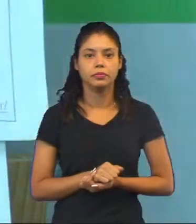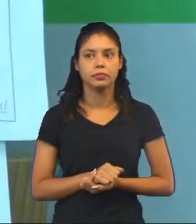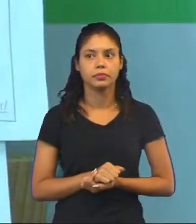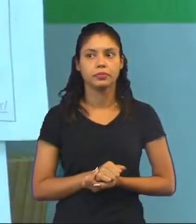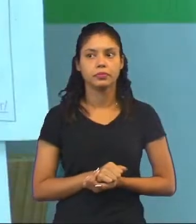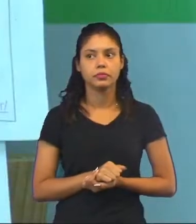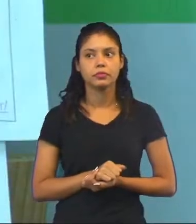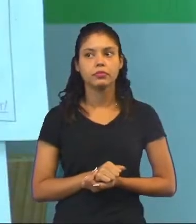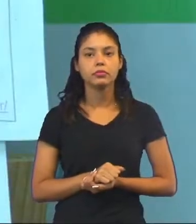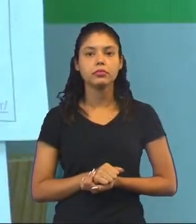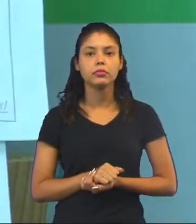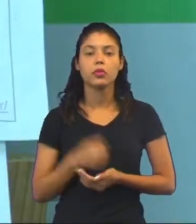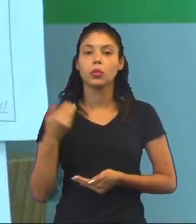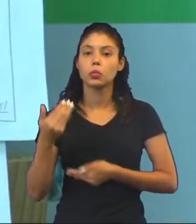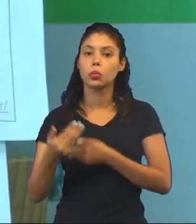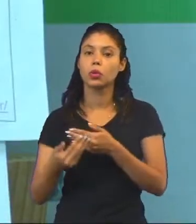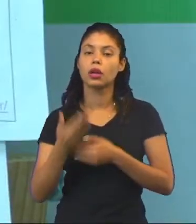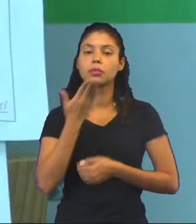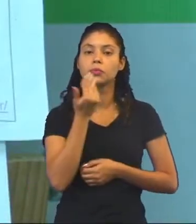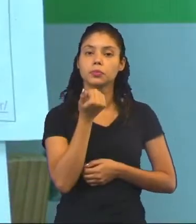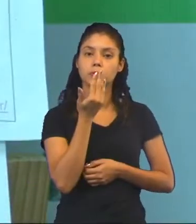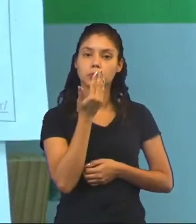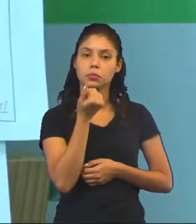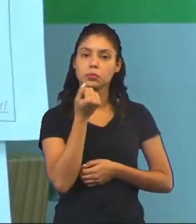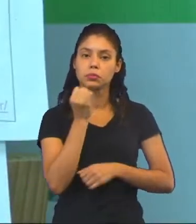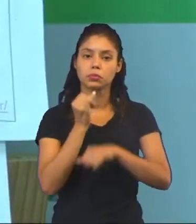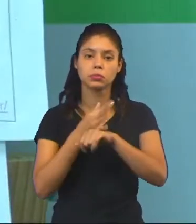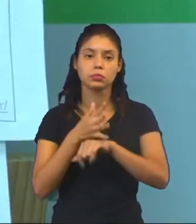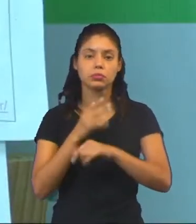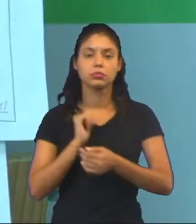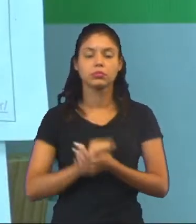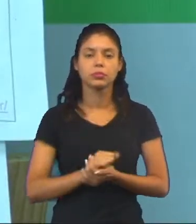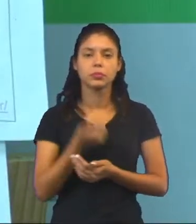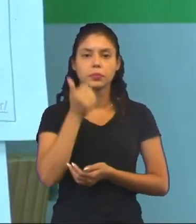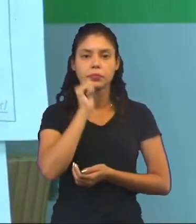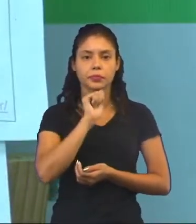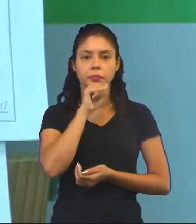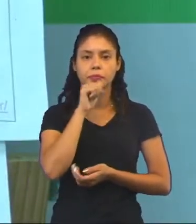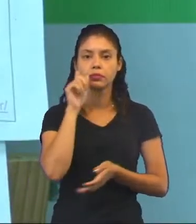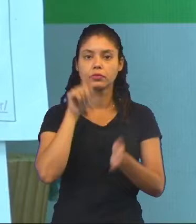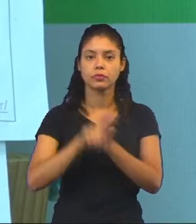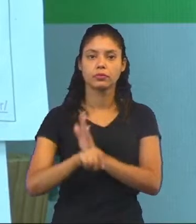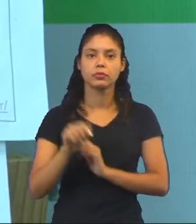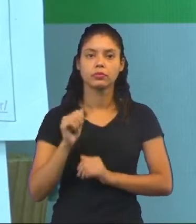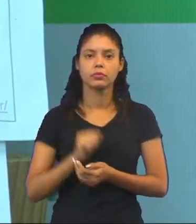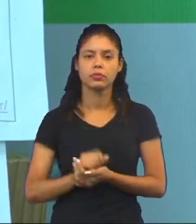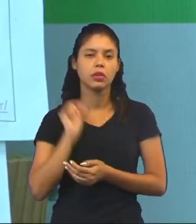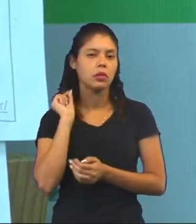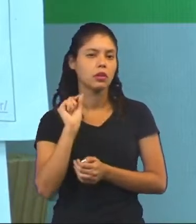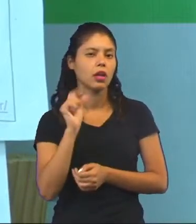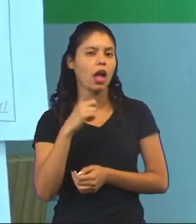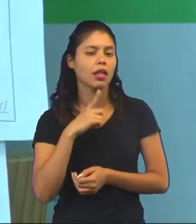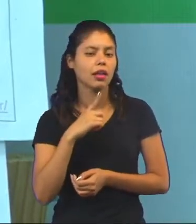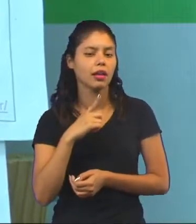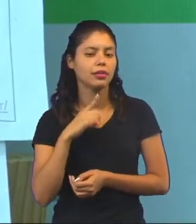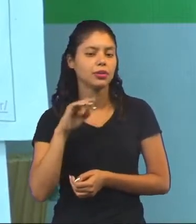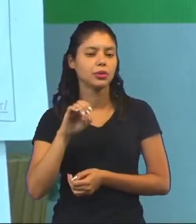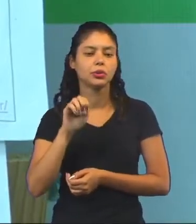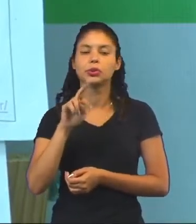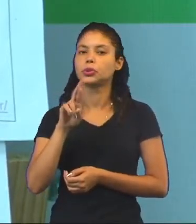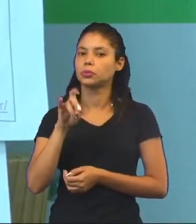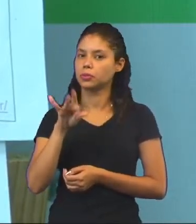Olha só. Durante o jantar, mamãe perguntou: adivinha o que teremos de